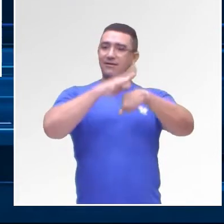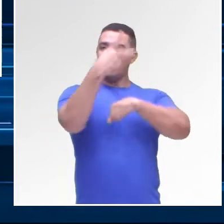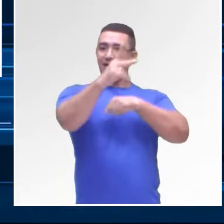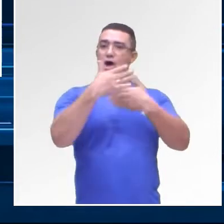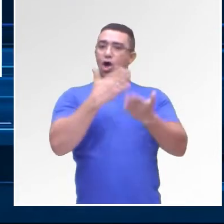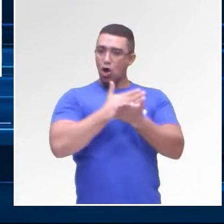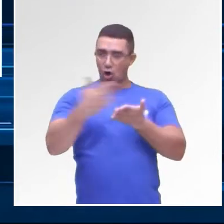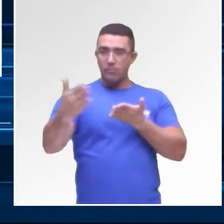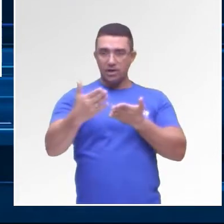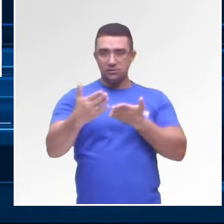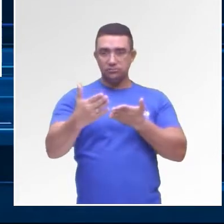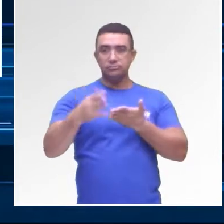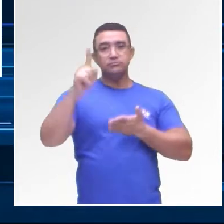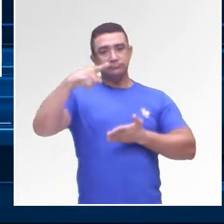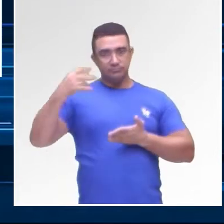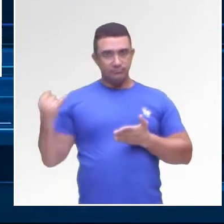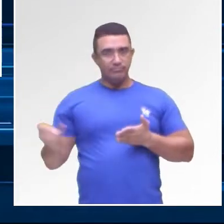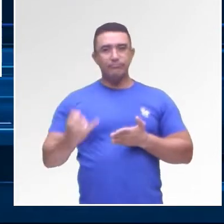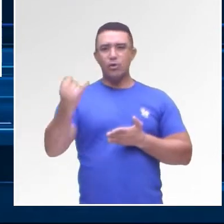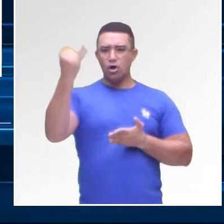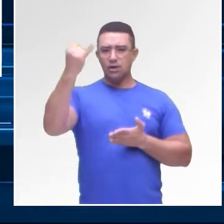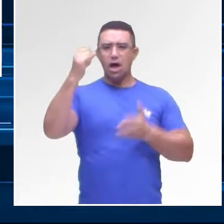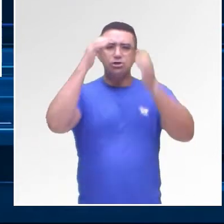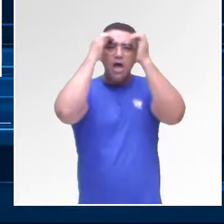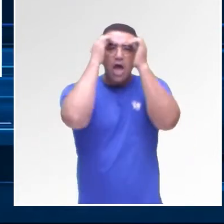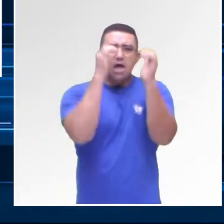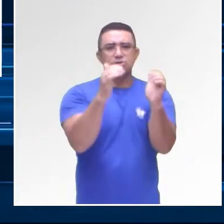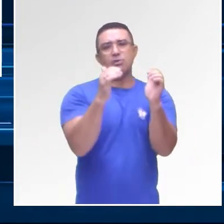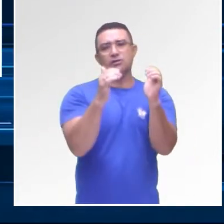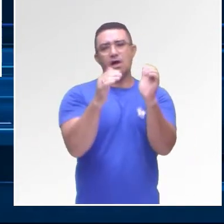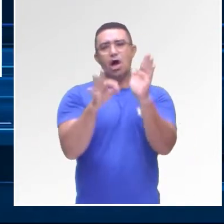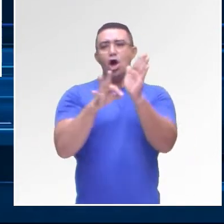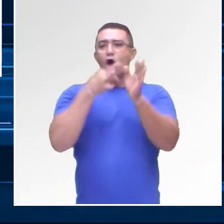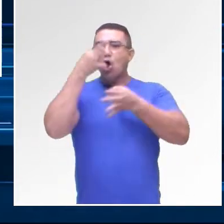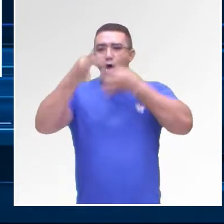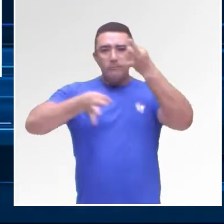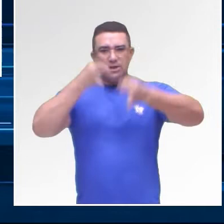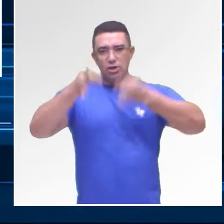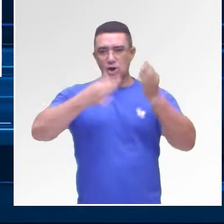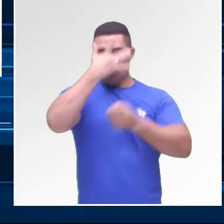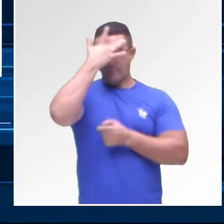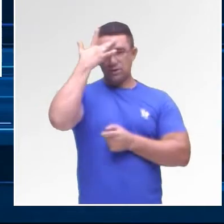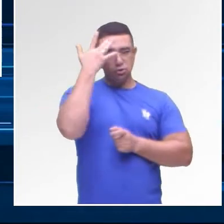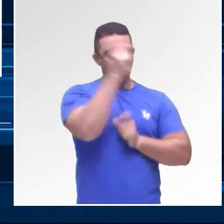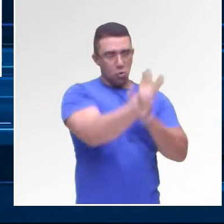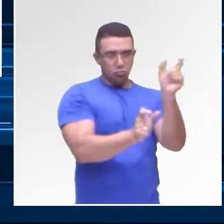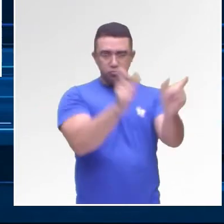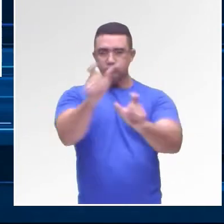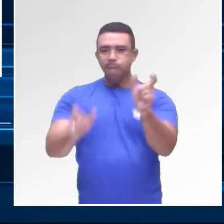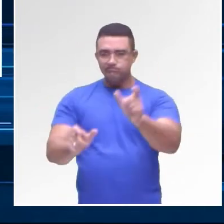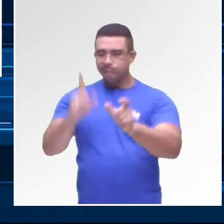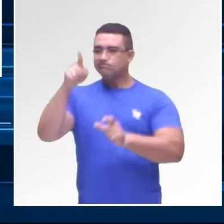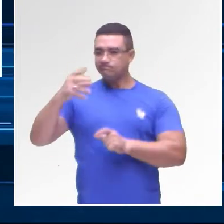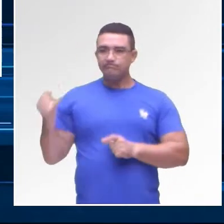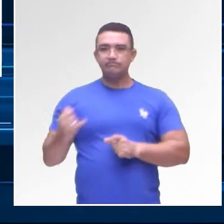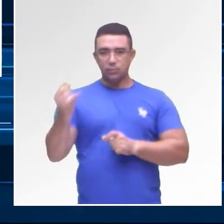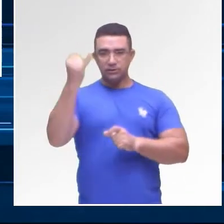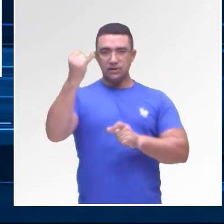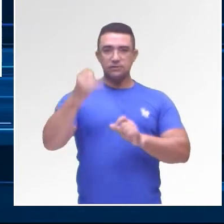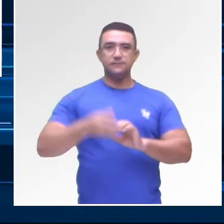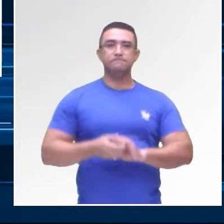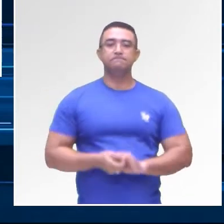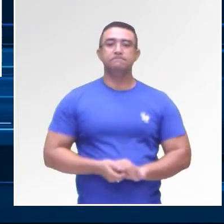é importante é que a gente respeite a opinião das pessoas que nos cercam, certo? Outro direito